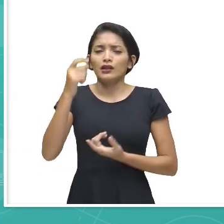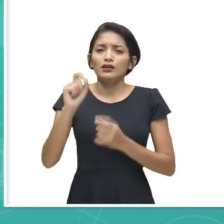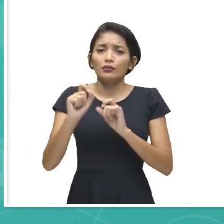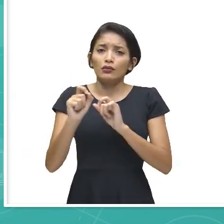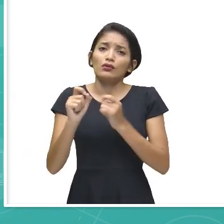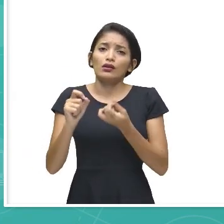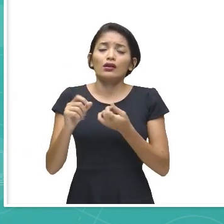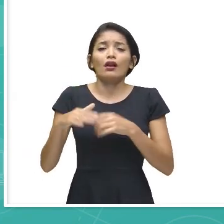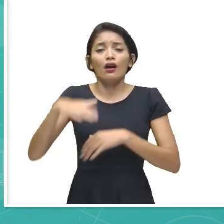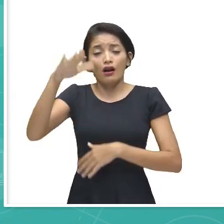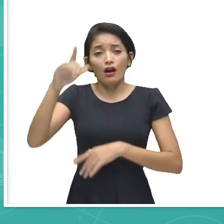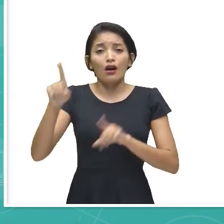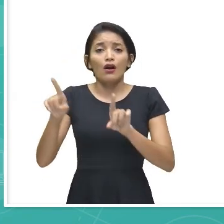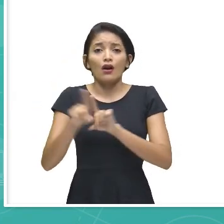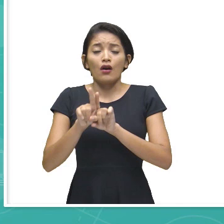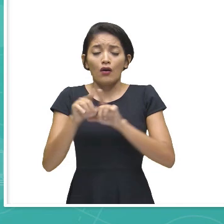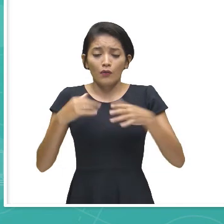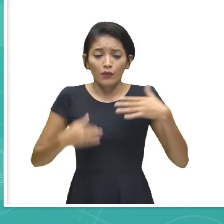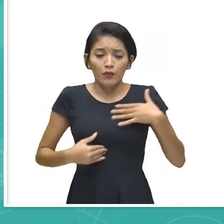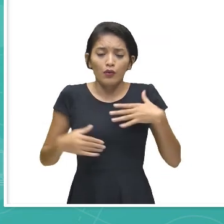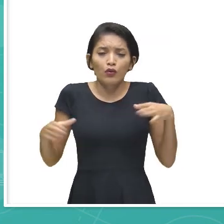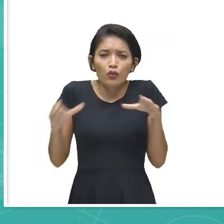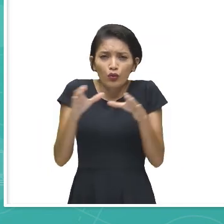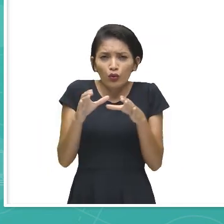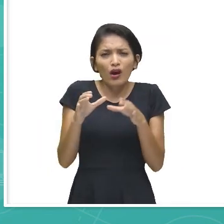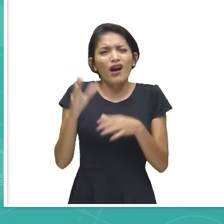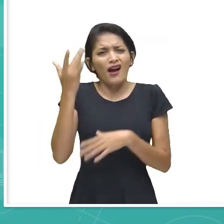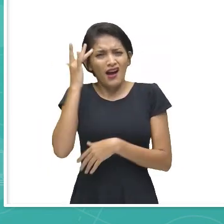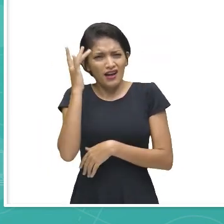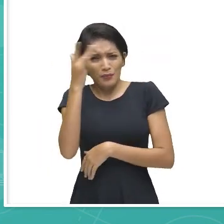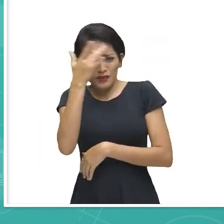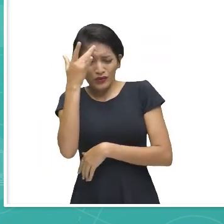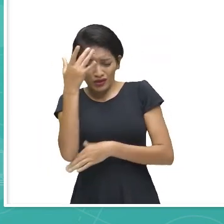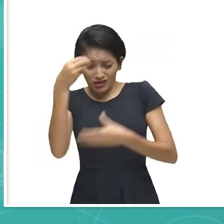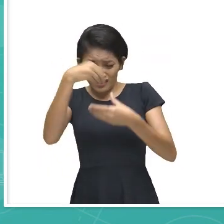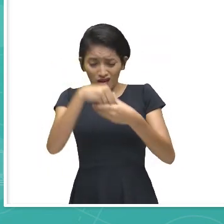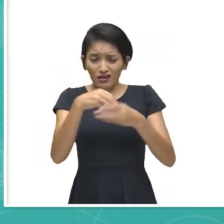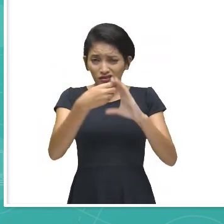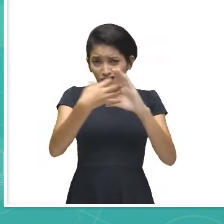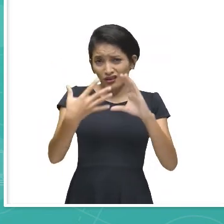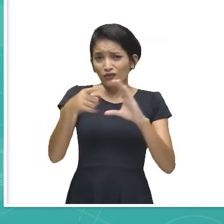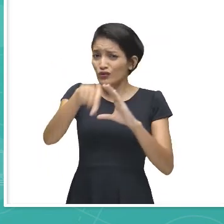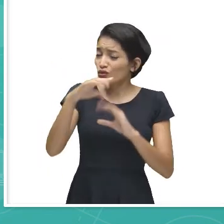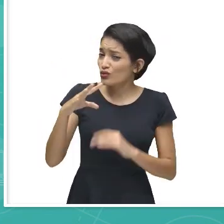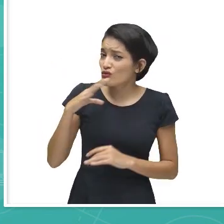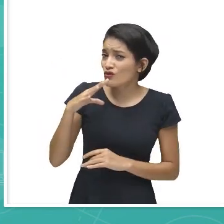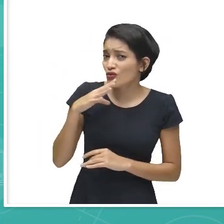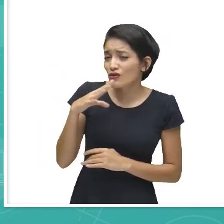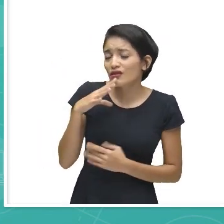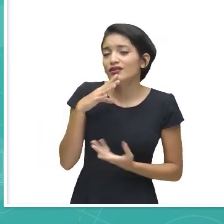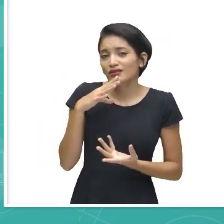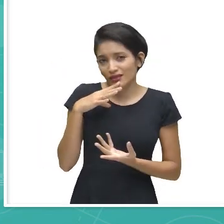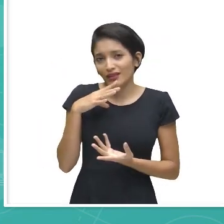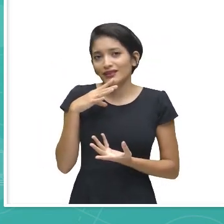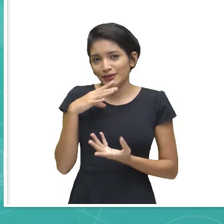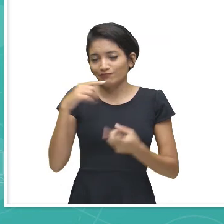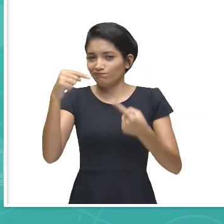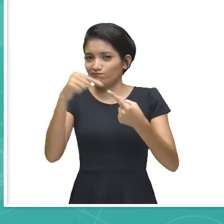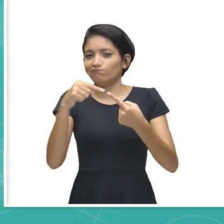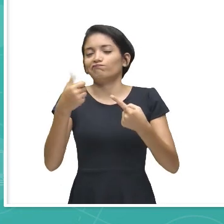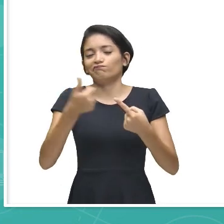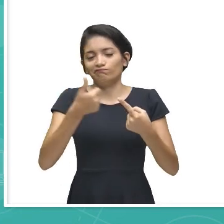estrutura óssea estreita. Será que tem alguém que se encaixa, que vocês conhecem aí que se encaixa nesse